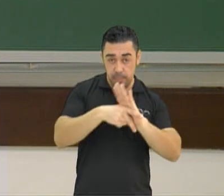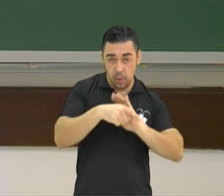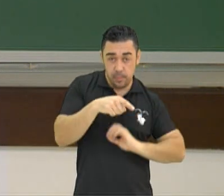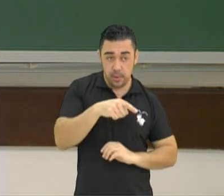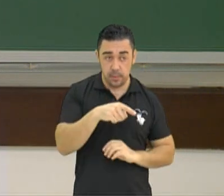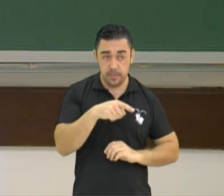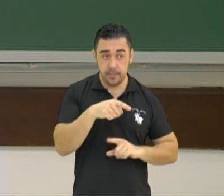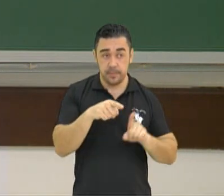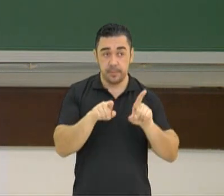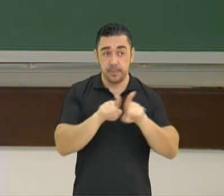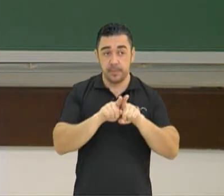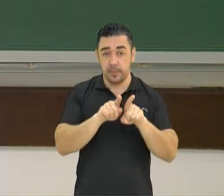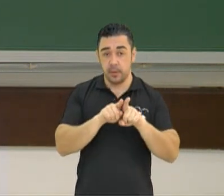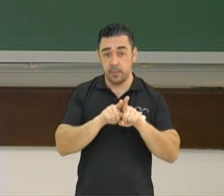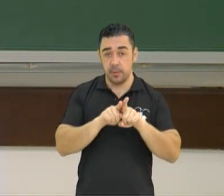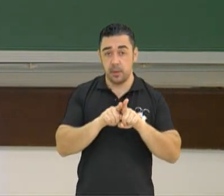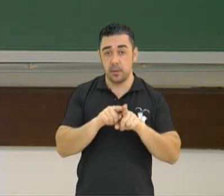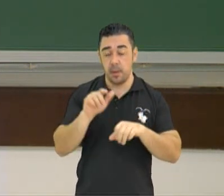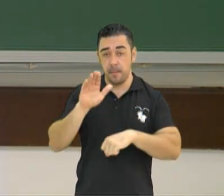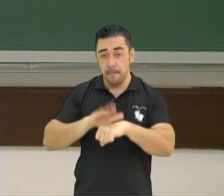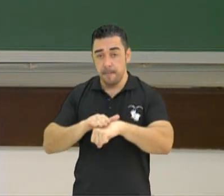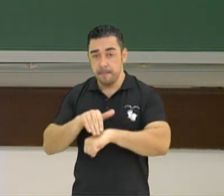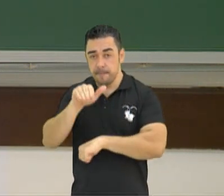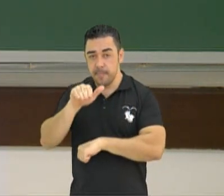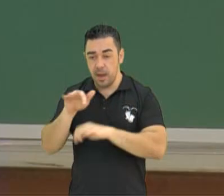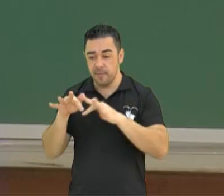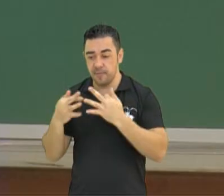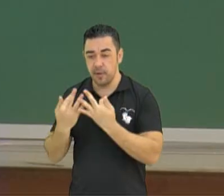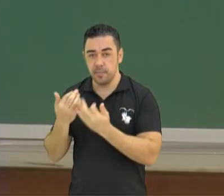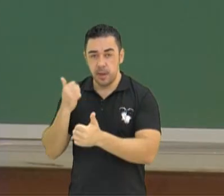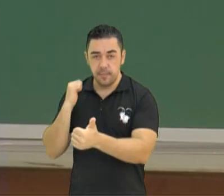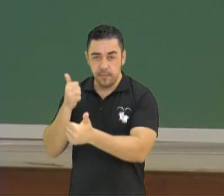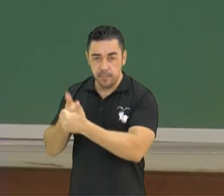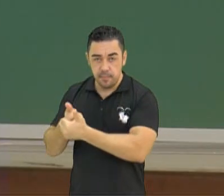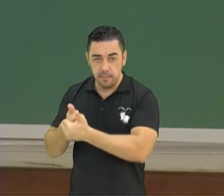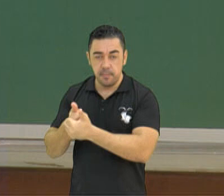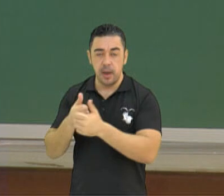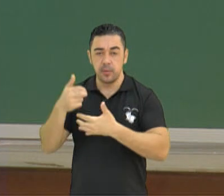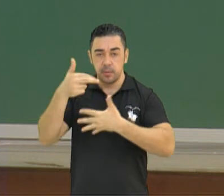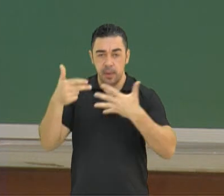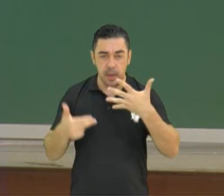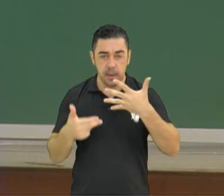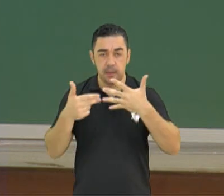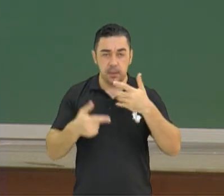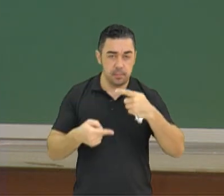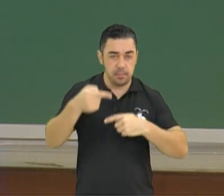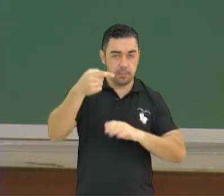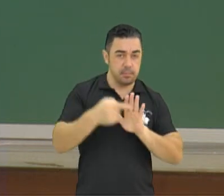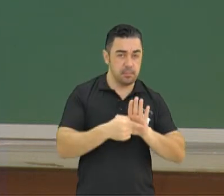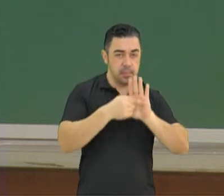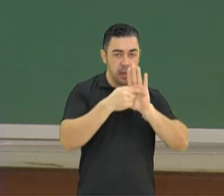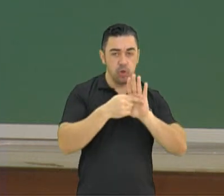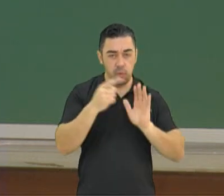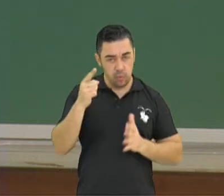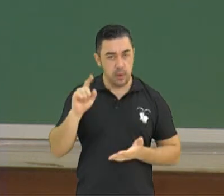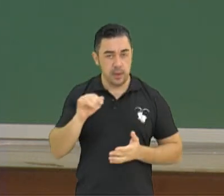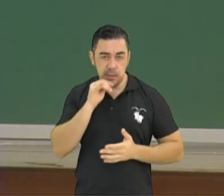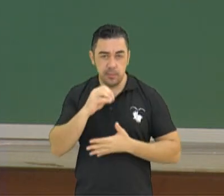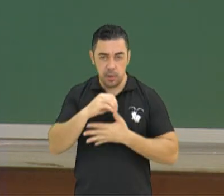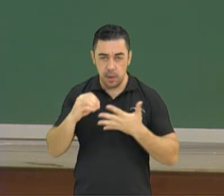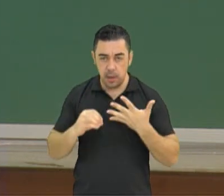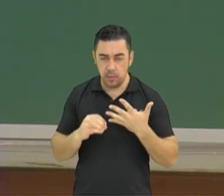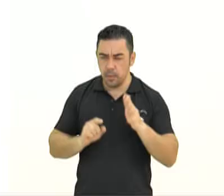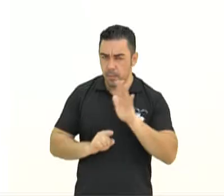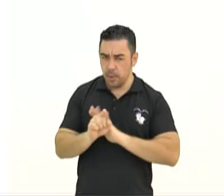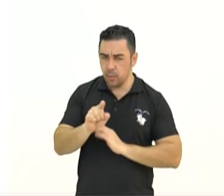a gente vai ficando, o parentesco vai ficando maior conforme vai chegando perto da espécie, né? E menor conforme você está lá no reino. Um quiz, vamos